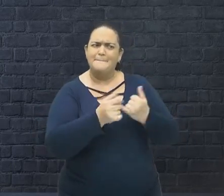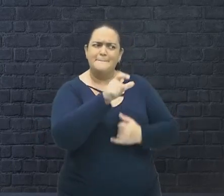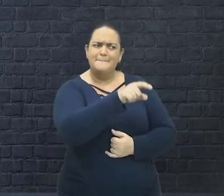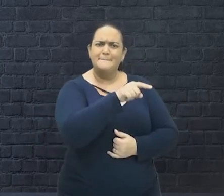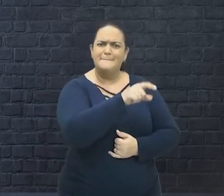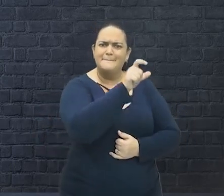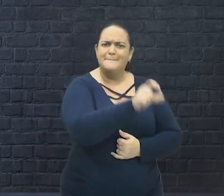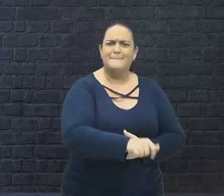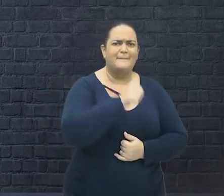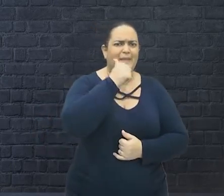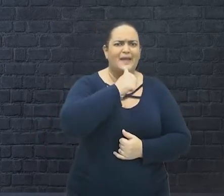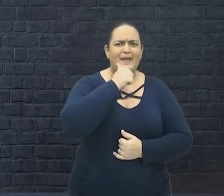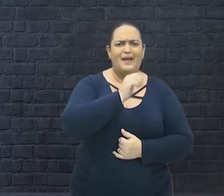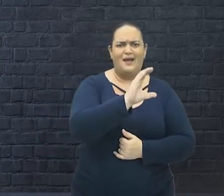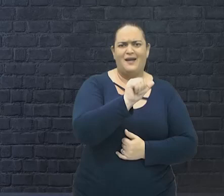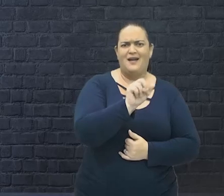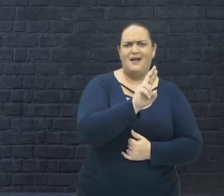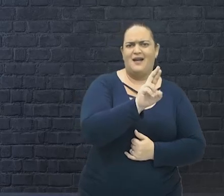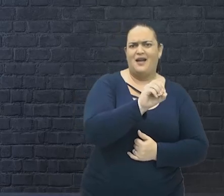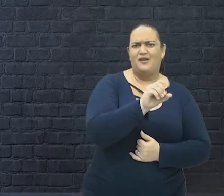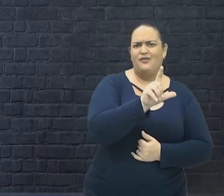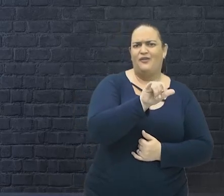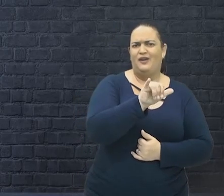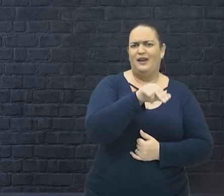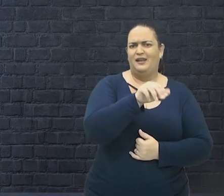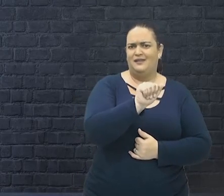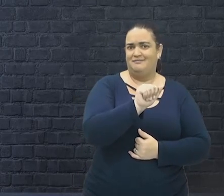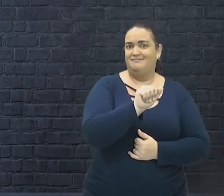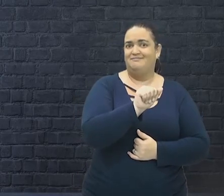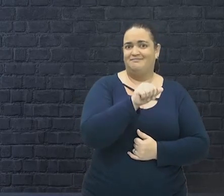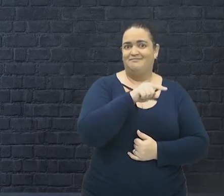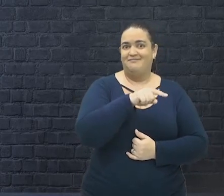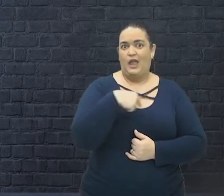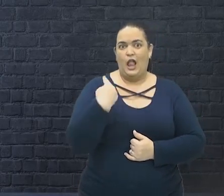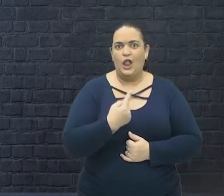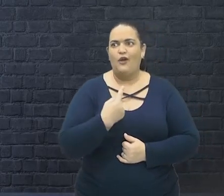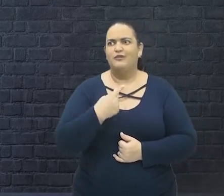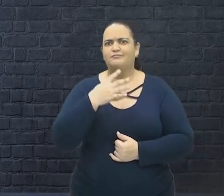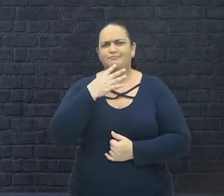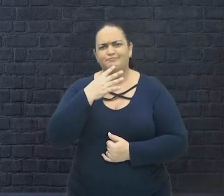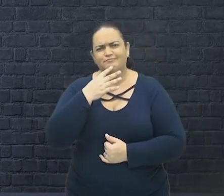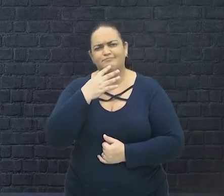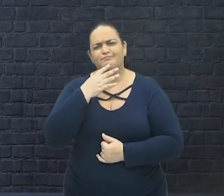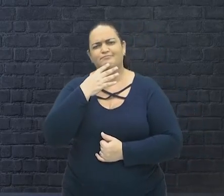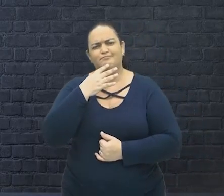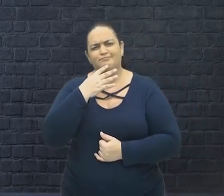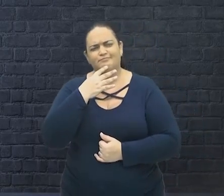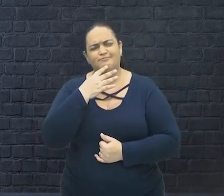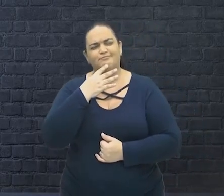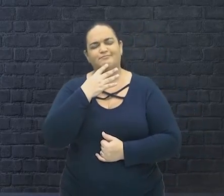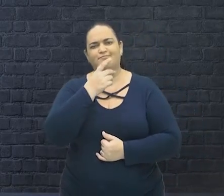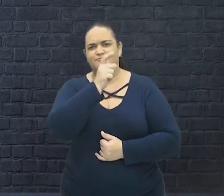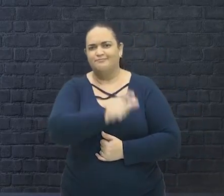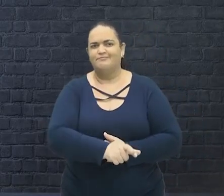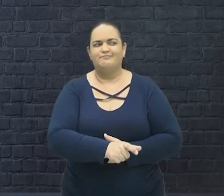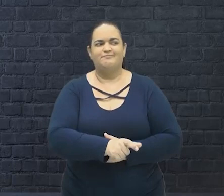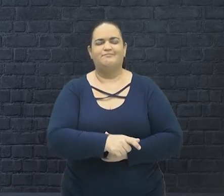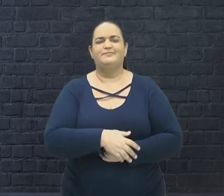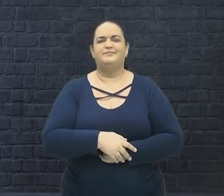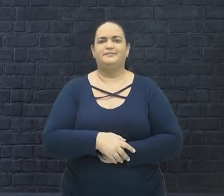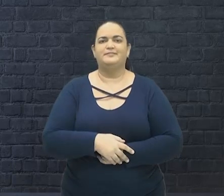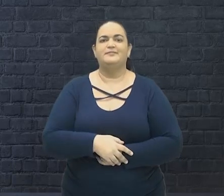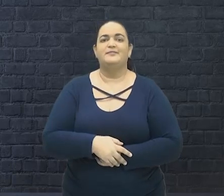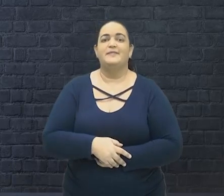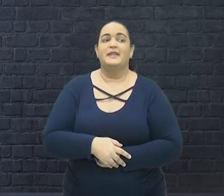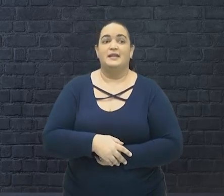que é a autora, a escritora que a gente vem conhecendo um pouco, né, durante essa semana, durante esses dias. Né?